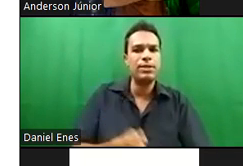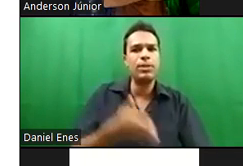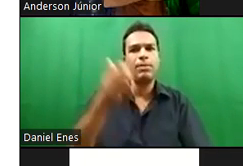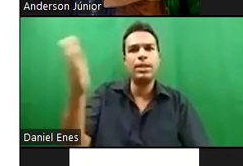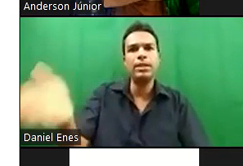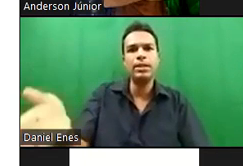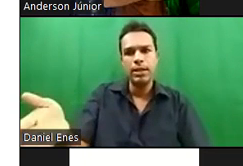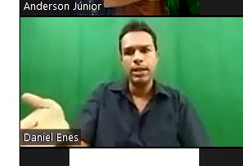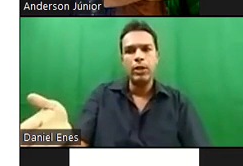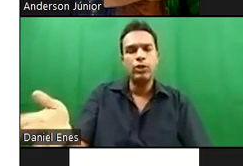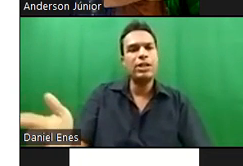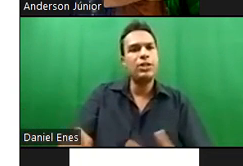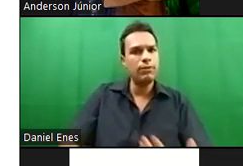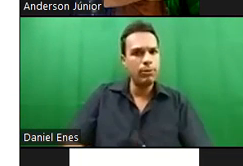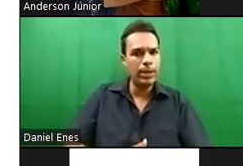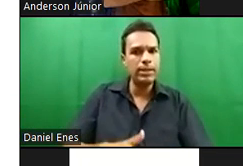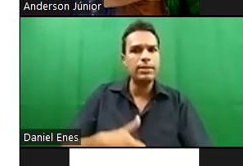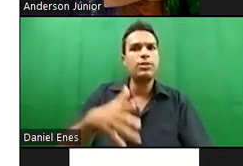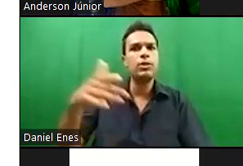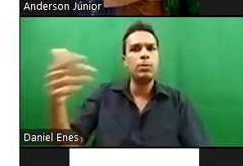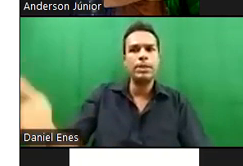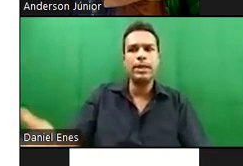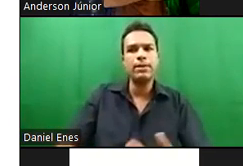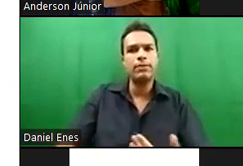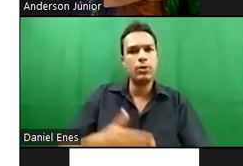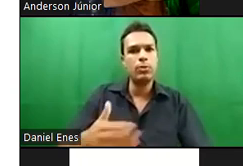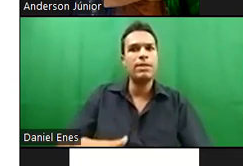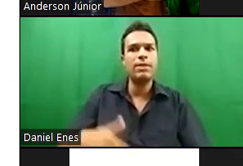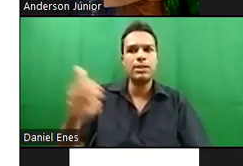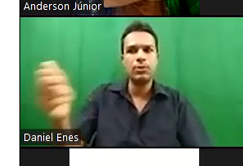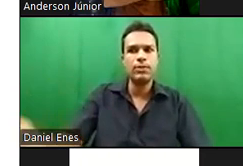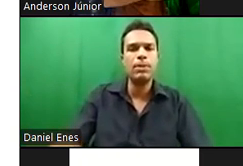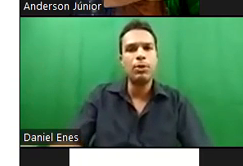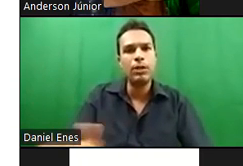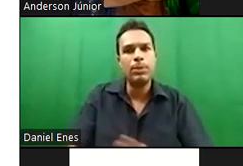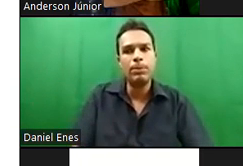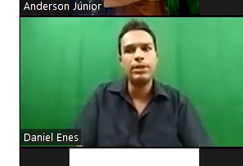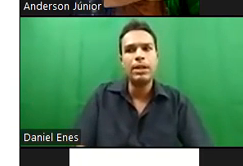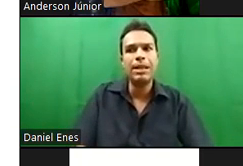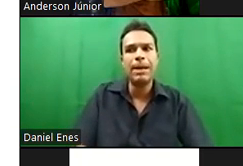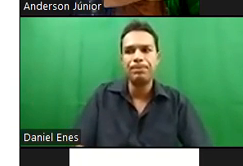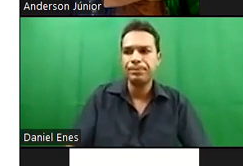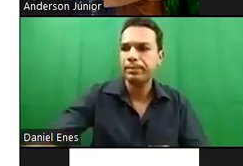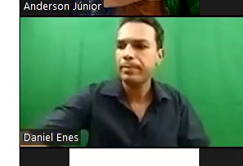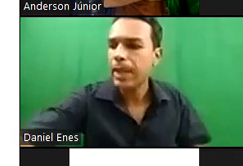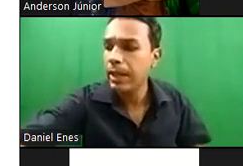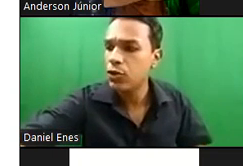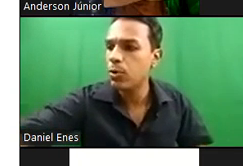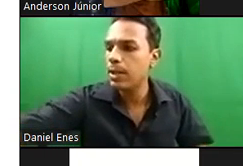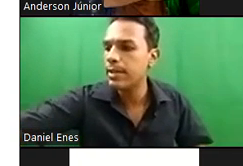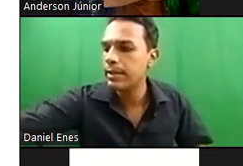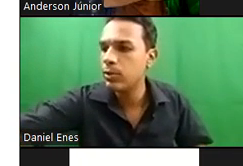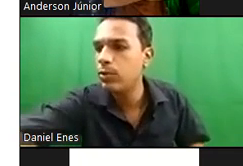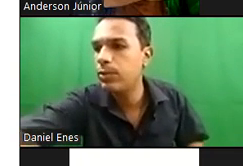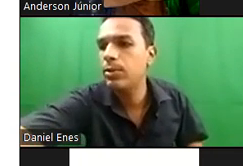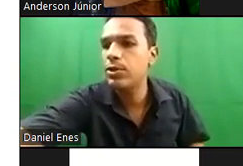Assim que eu terminei, eu já tinha fluência, tinha competência, fiz algumas avaliações e fui aprovado para poder trabalhar em